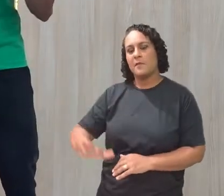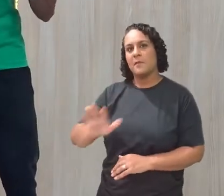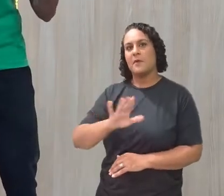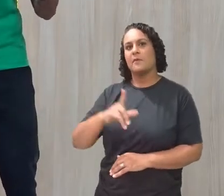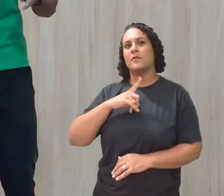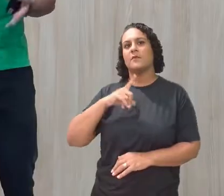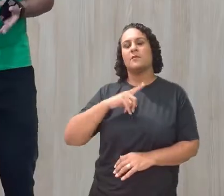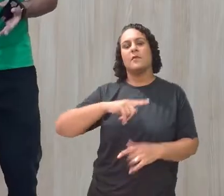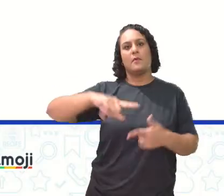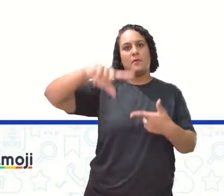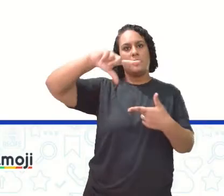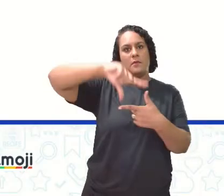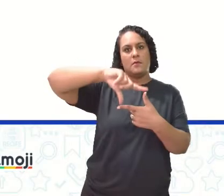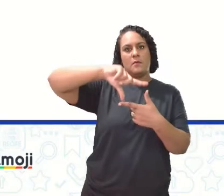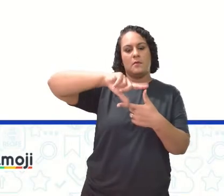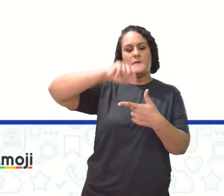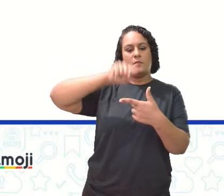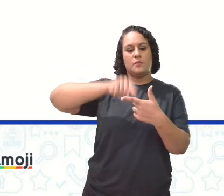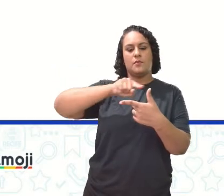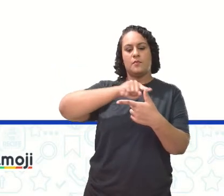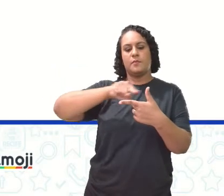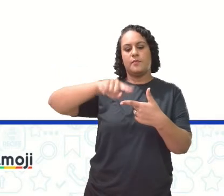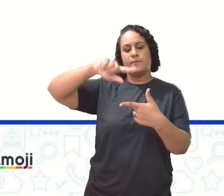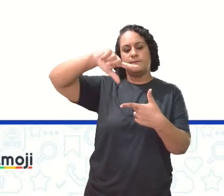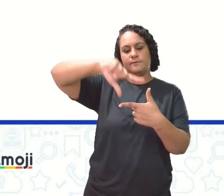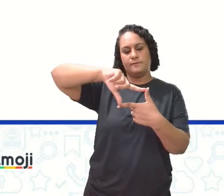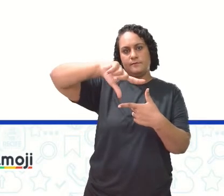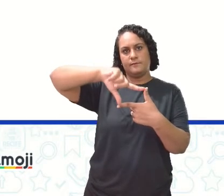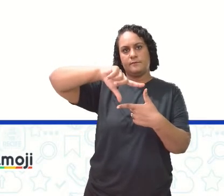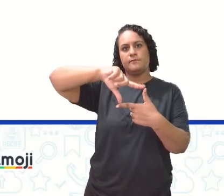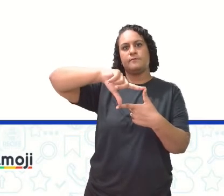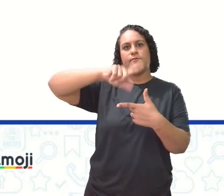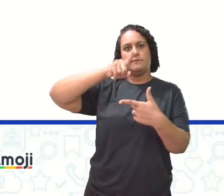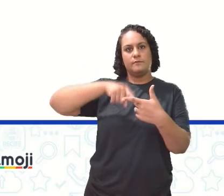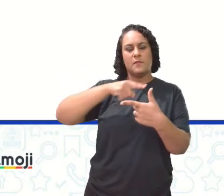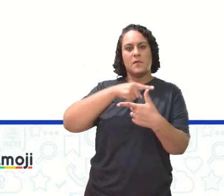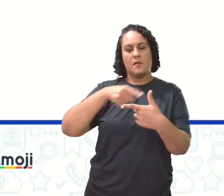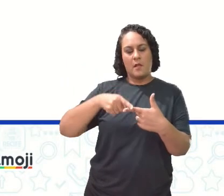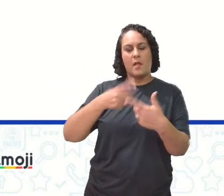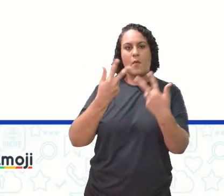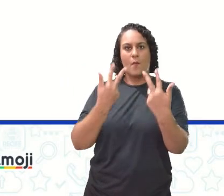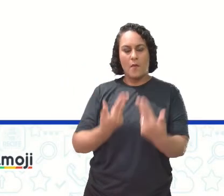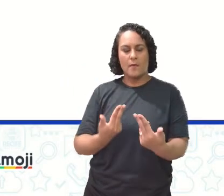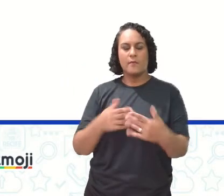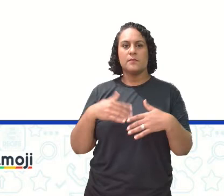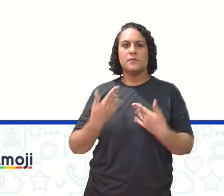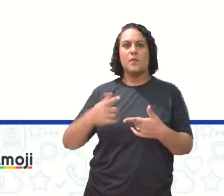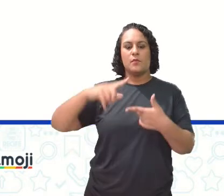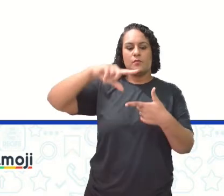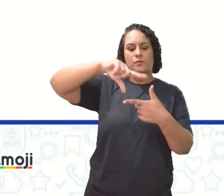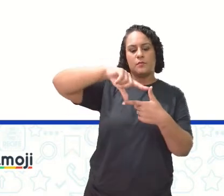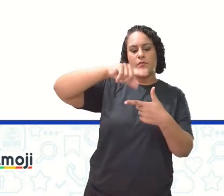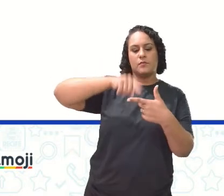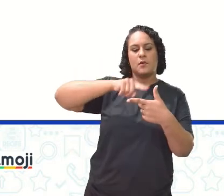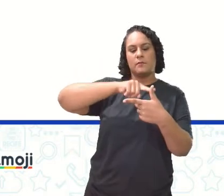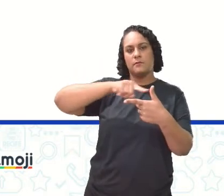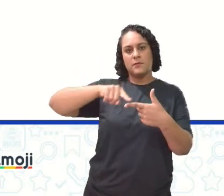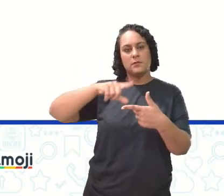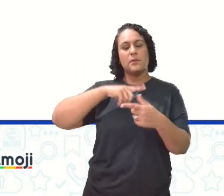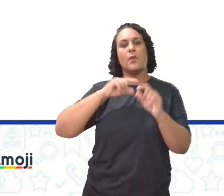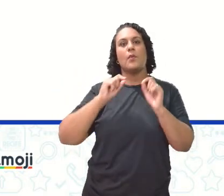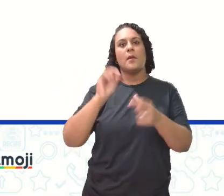tenho um retângulo, dividi ele em 4 pedacinhos iguais, certo? Então, Desses 4 pedacinhos iguais,